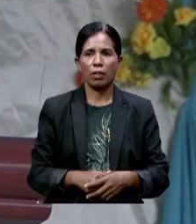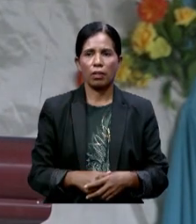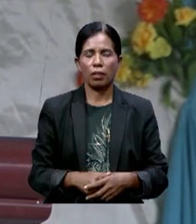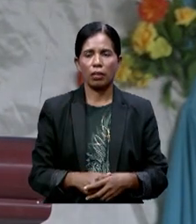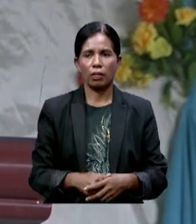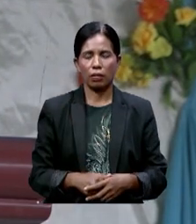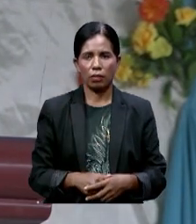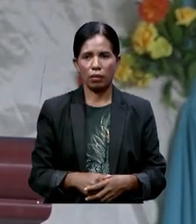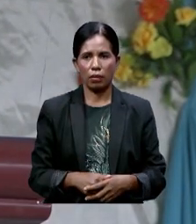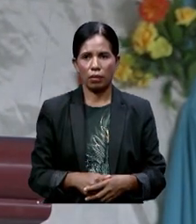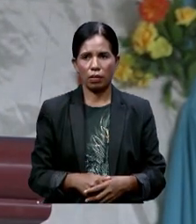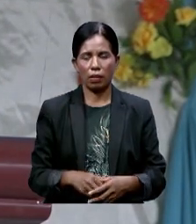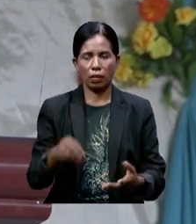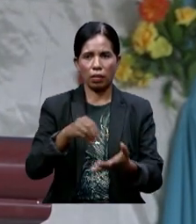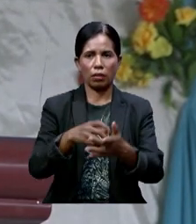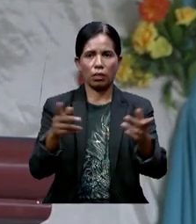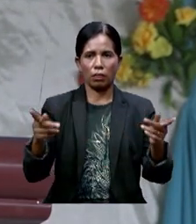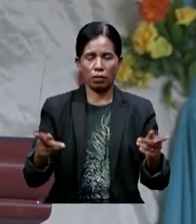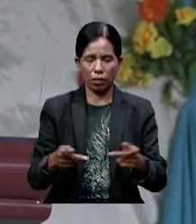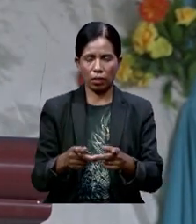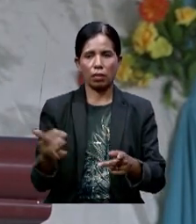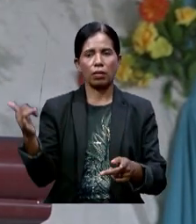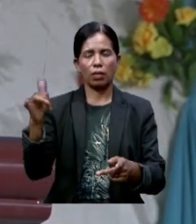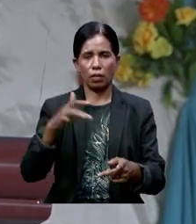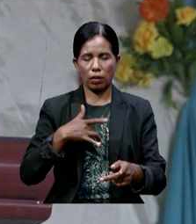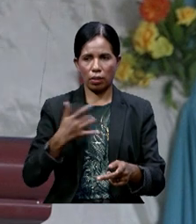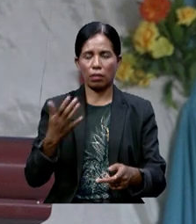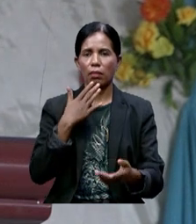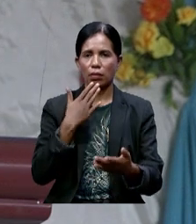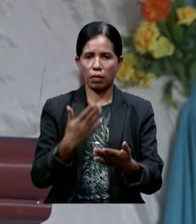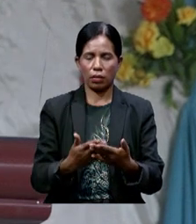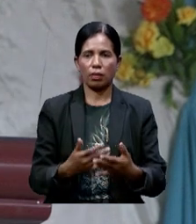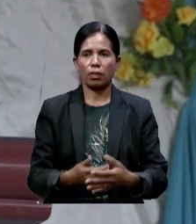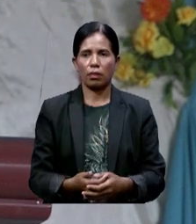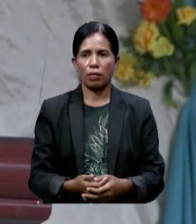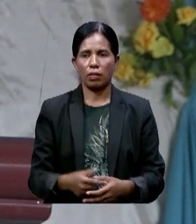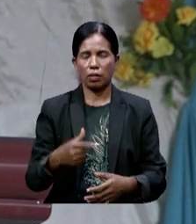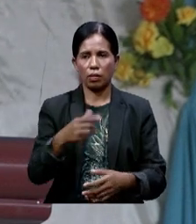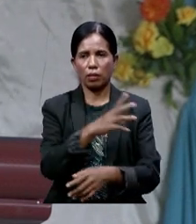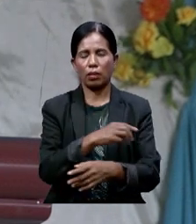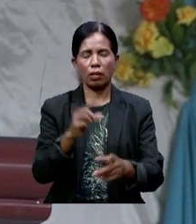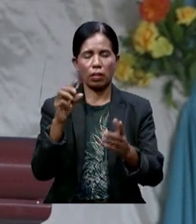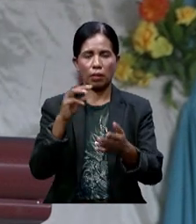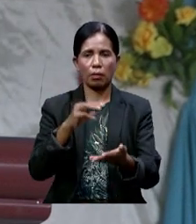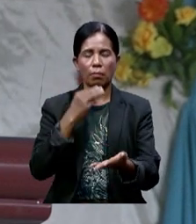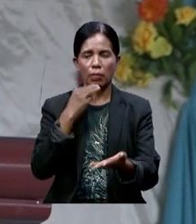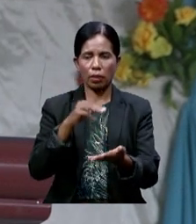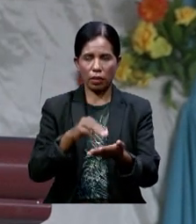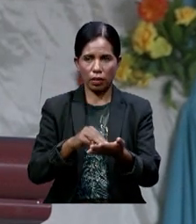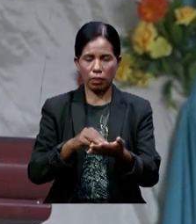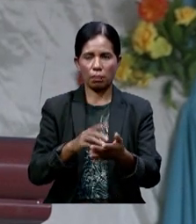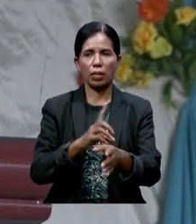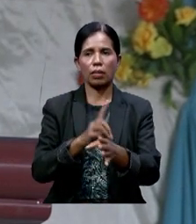sentimos fatine pertensi mos pesi. Ano ida nema dia meno dikus ni pema bele raela ba dir tuli